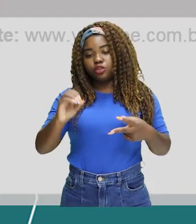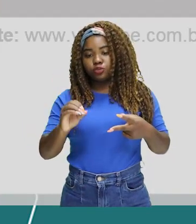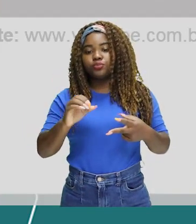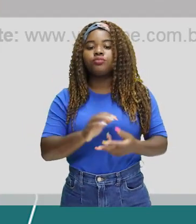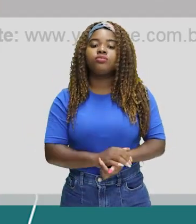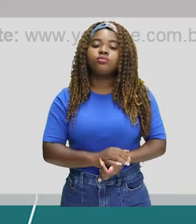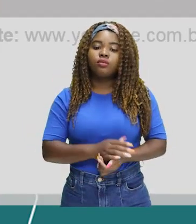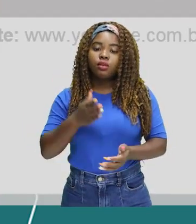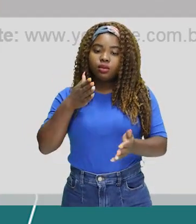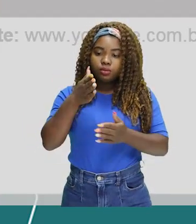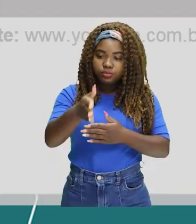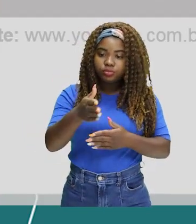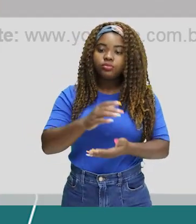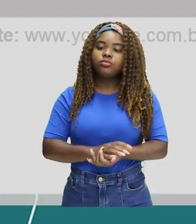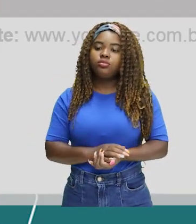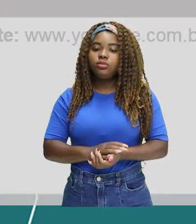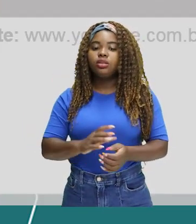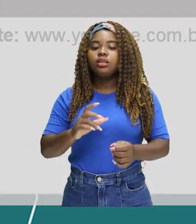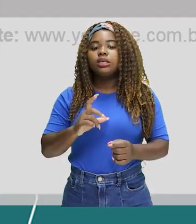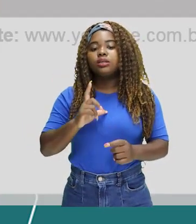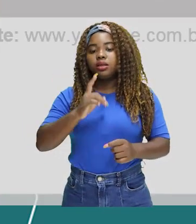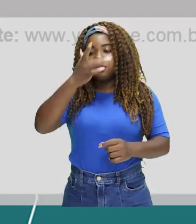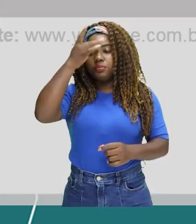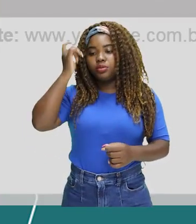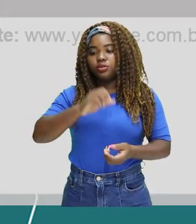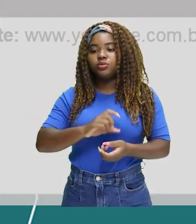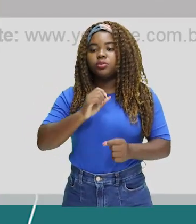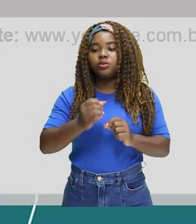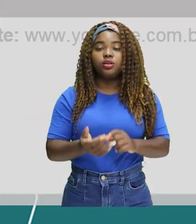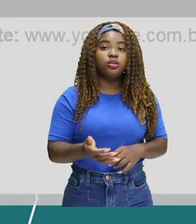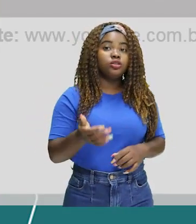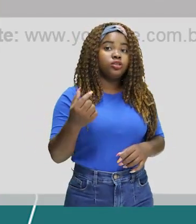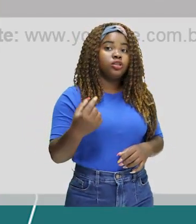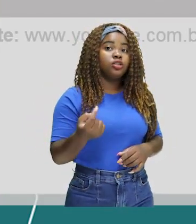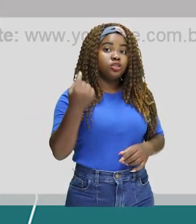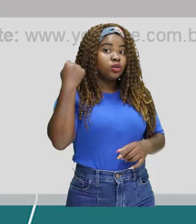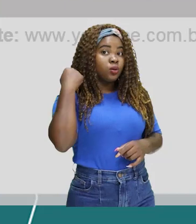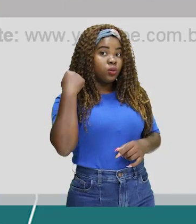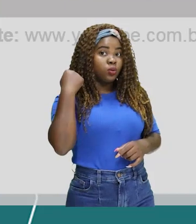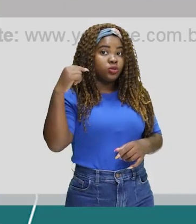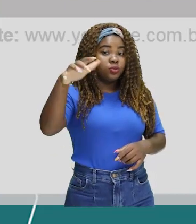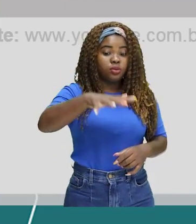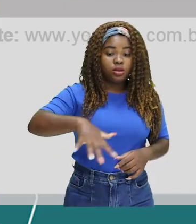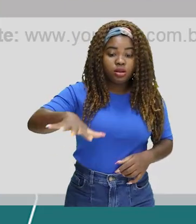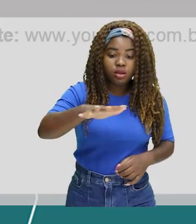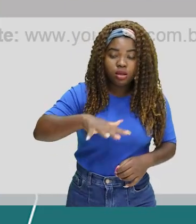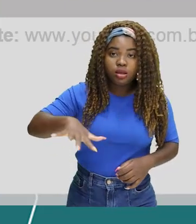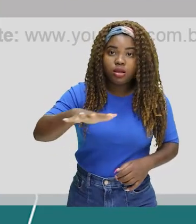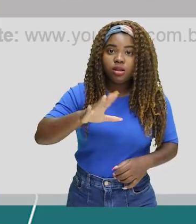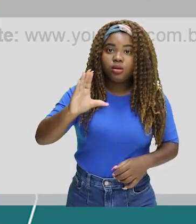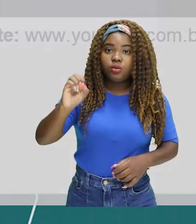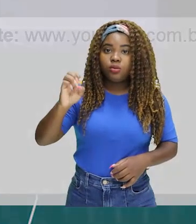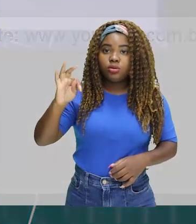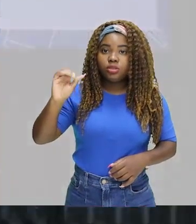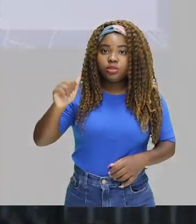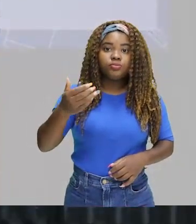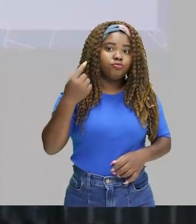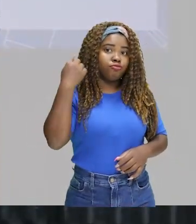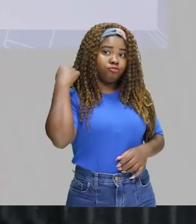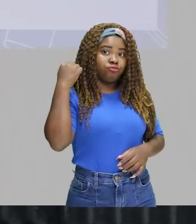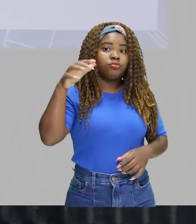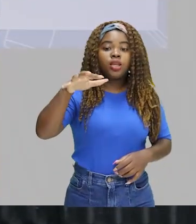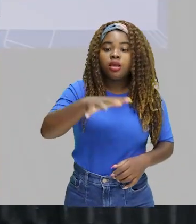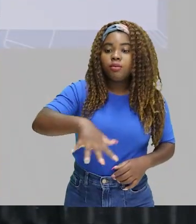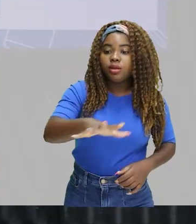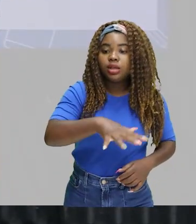se posiciona, ou o atleta se posiciona do mesmo jeito, de costa para a área de arremesso, e ela faz uma espécie